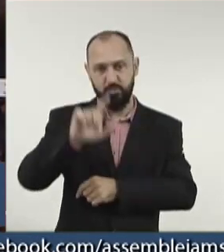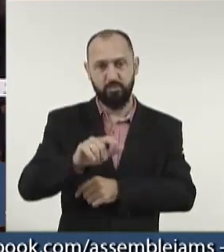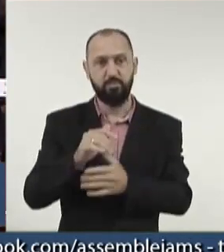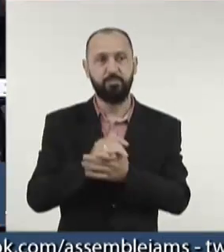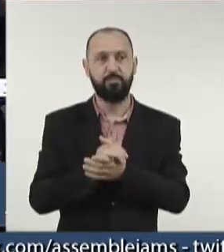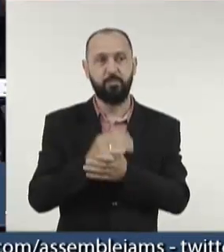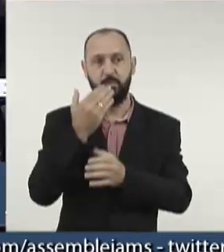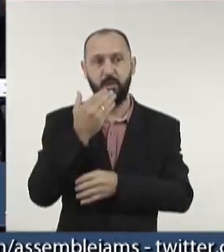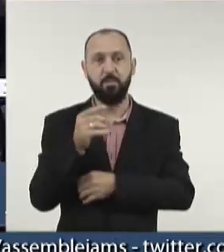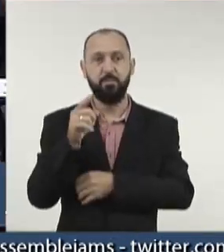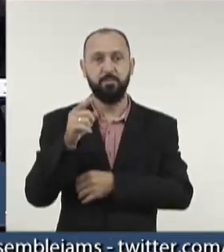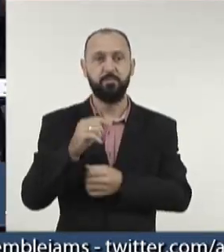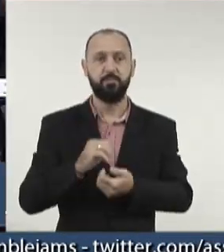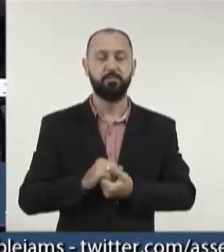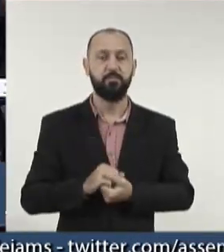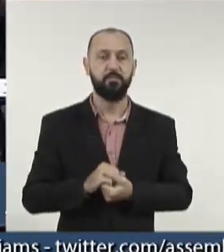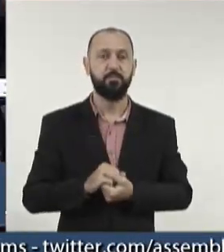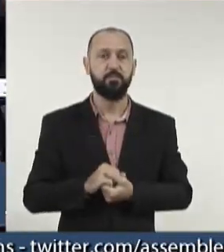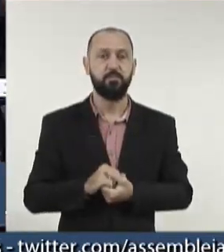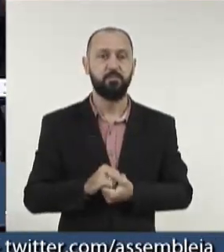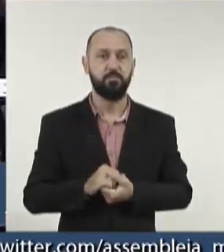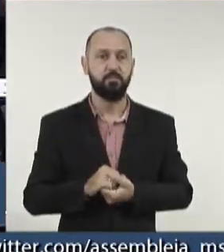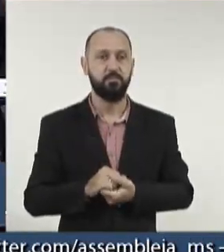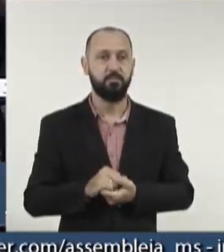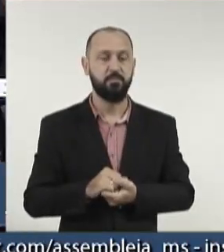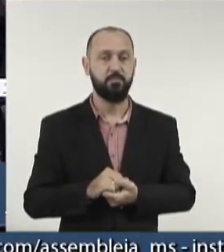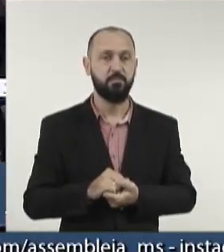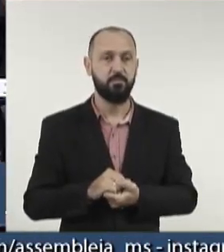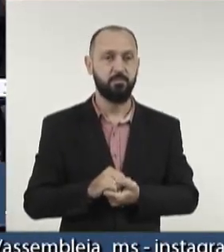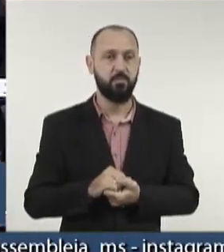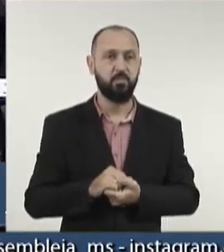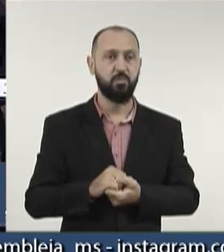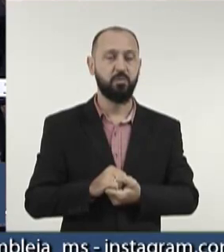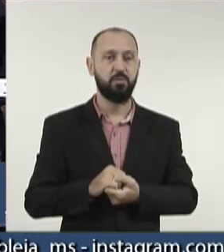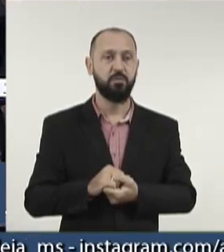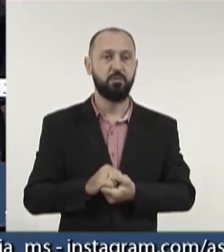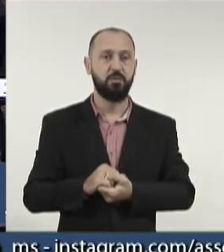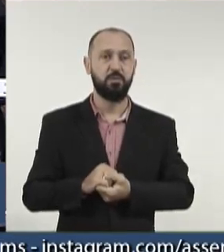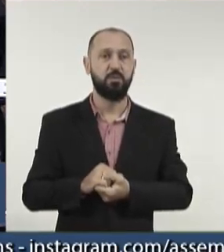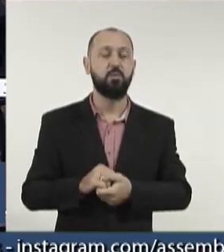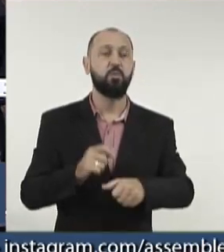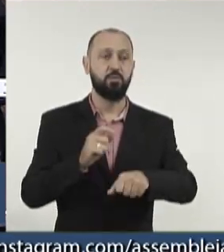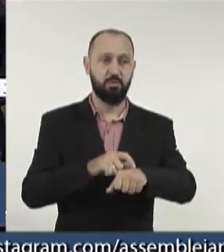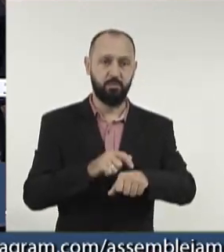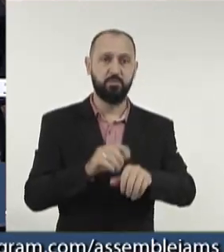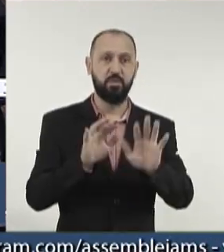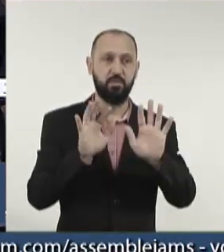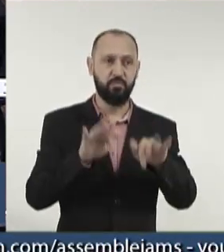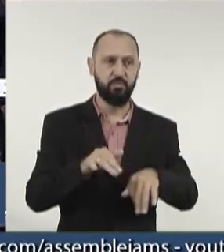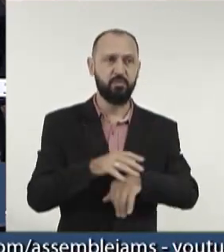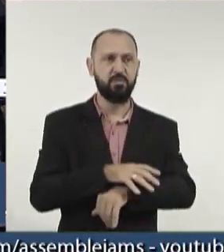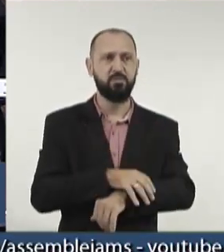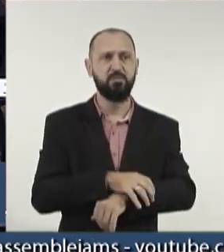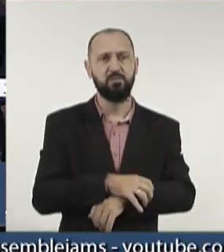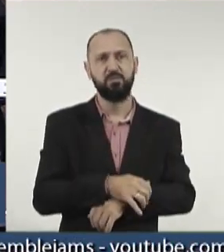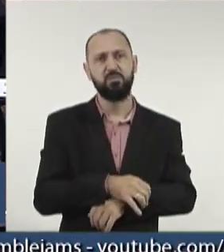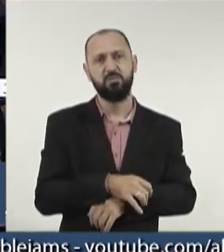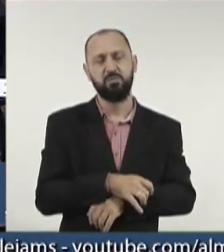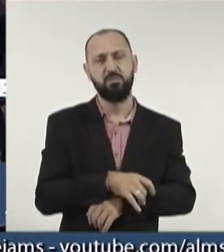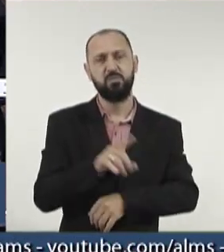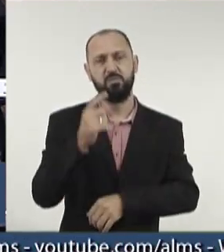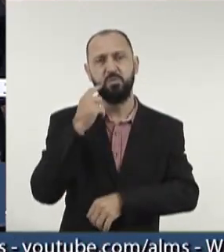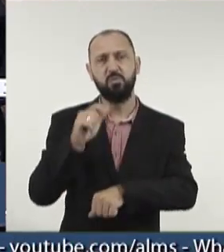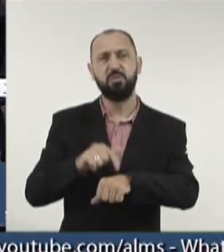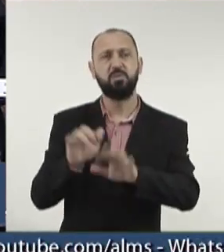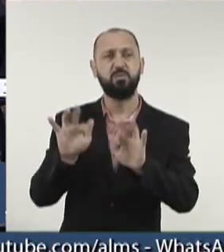Concedo o aparte a Vossa Excelência. Vossa Excelência, o tempo da Vossa Excelência encerrou. Me concede o tempo de conclusão para a deputada